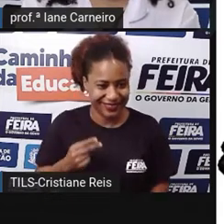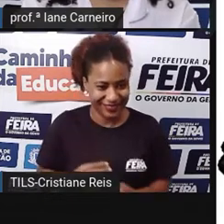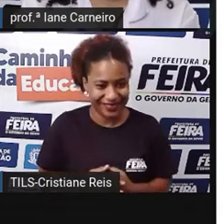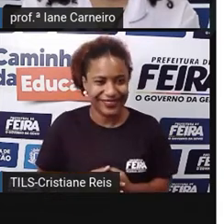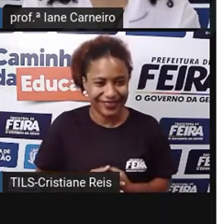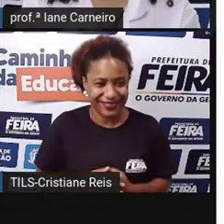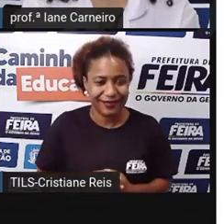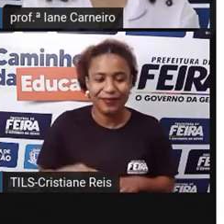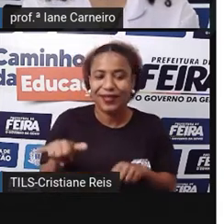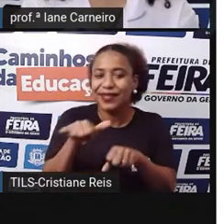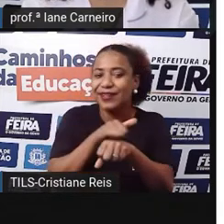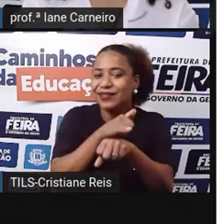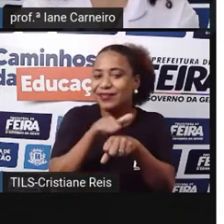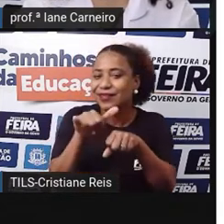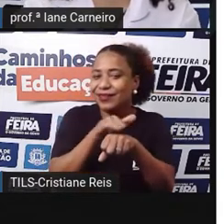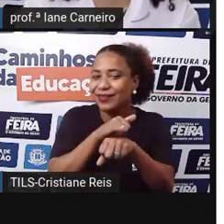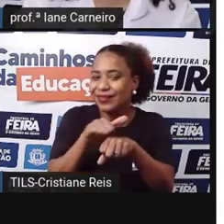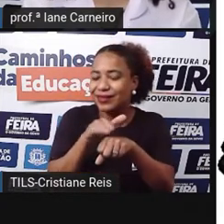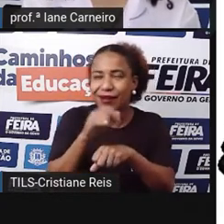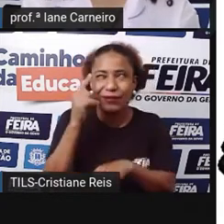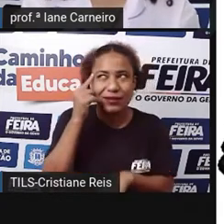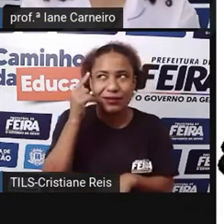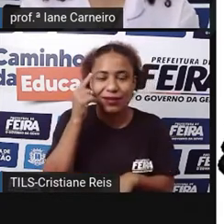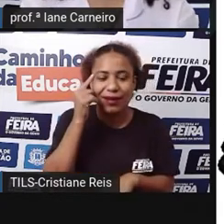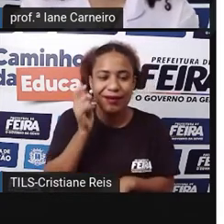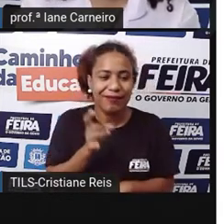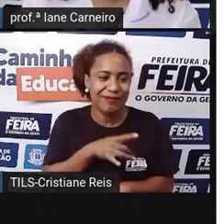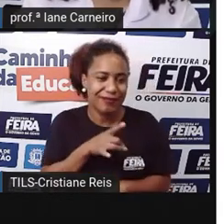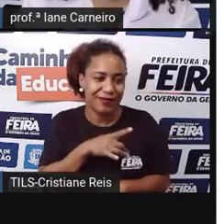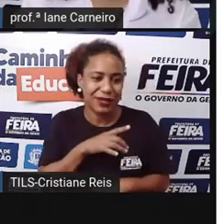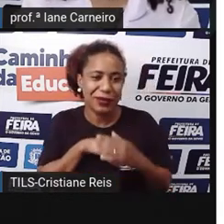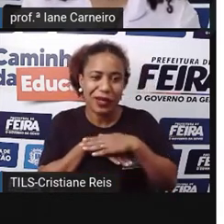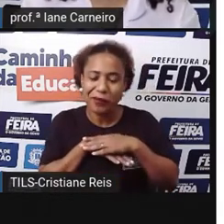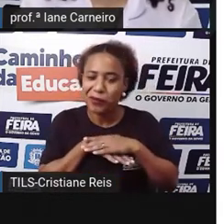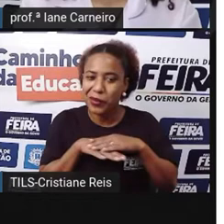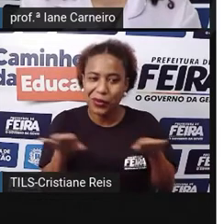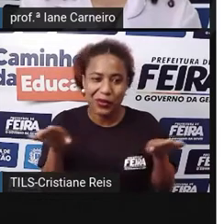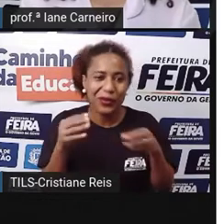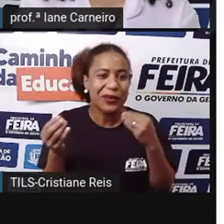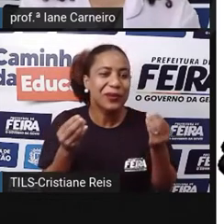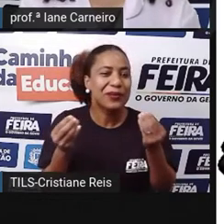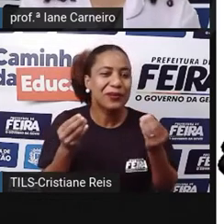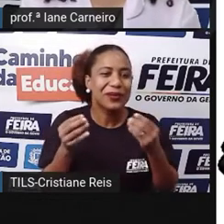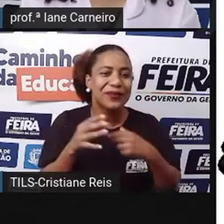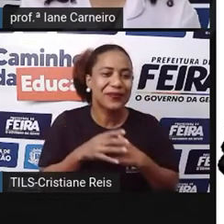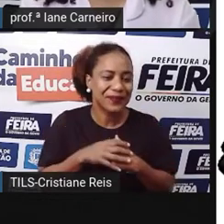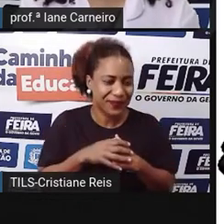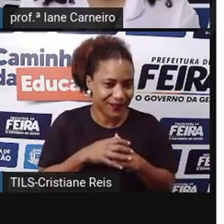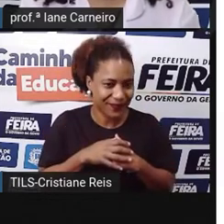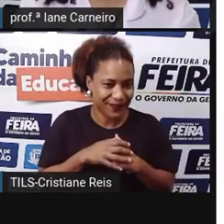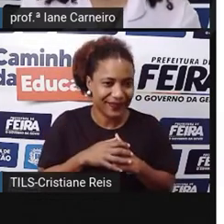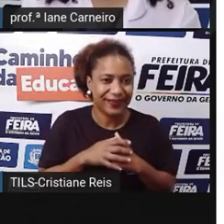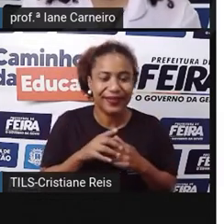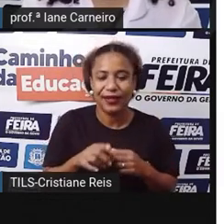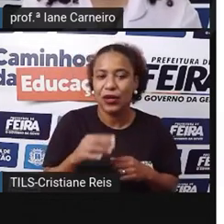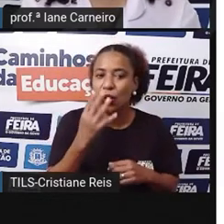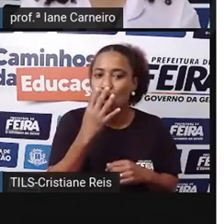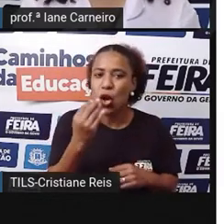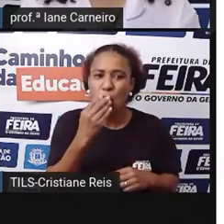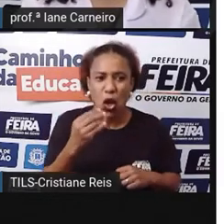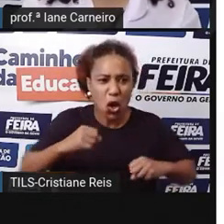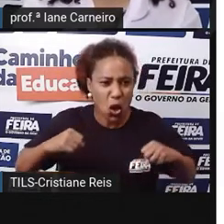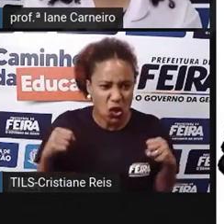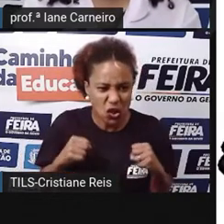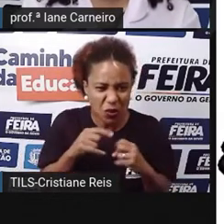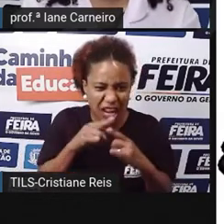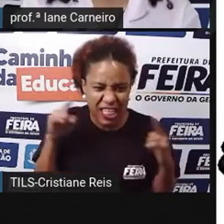história. Qual foi a estratégia que ela fez? Para não ter mais medo do lobo, né? Ela, quando ele começou a gritar, lobo,